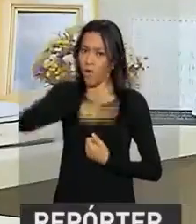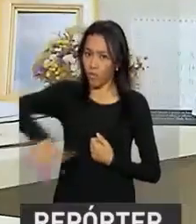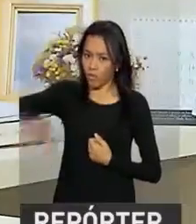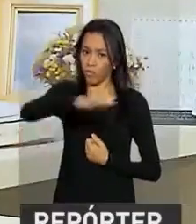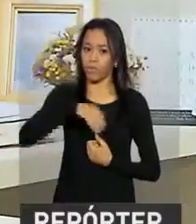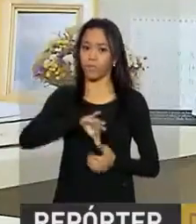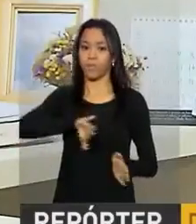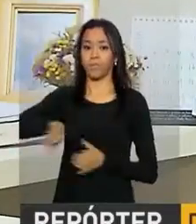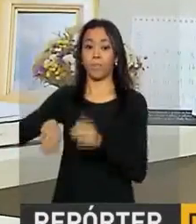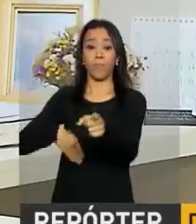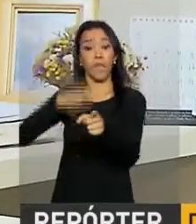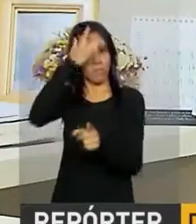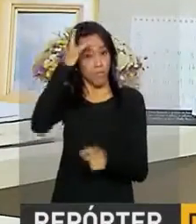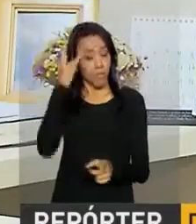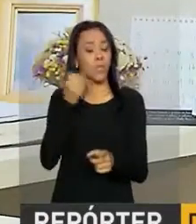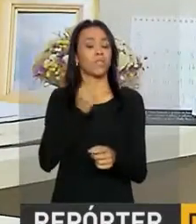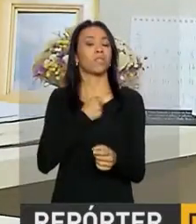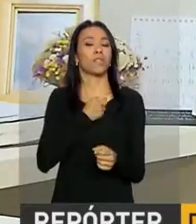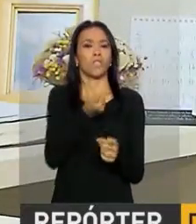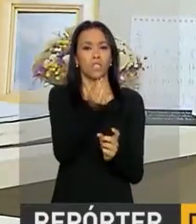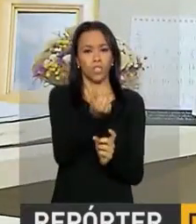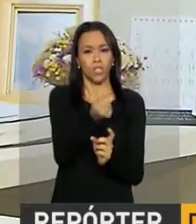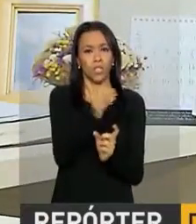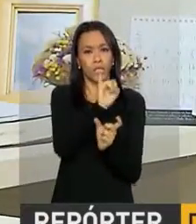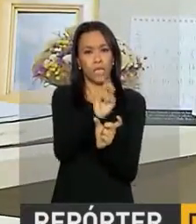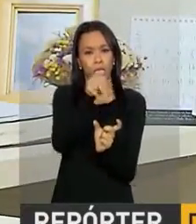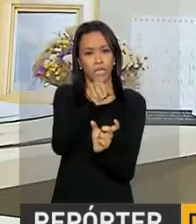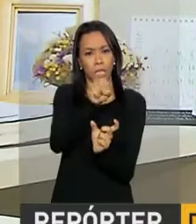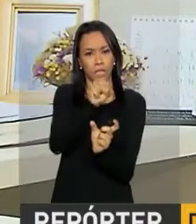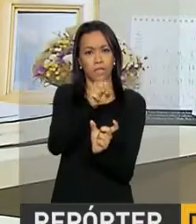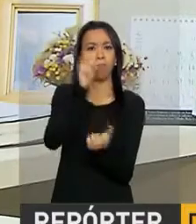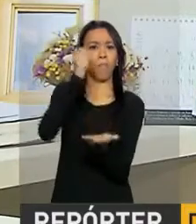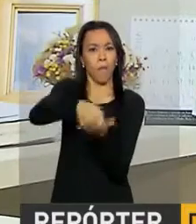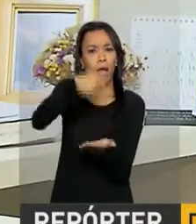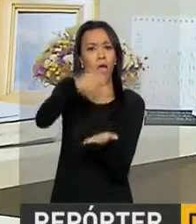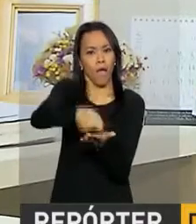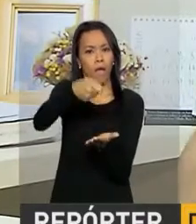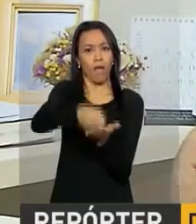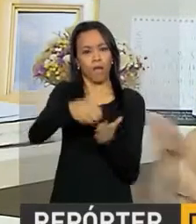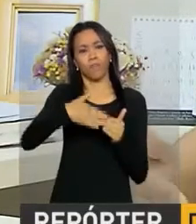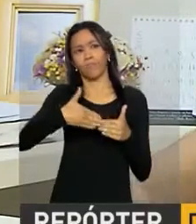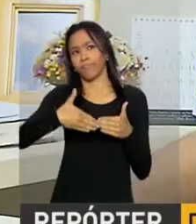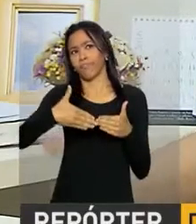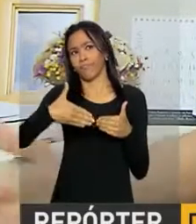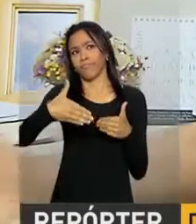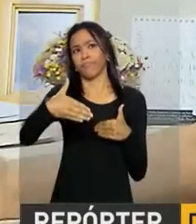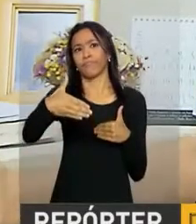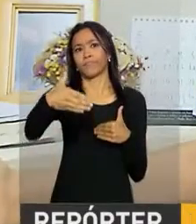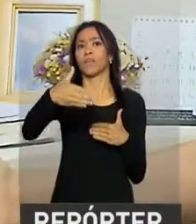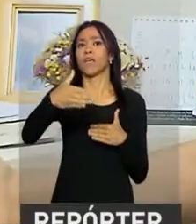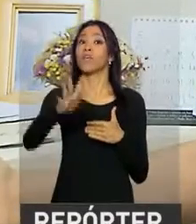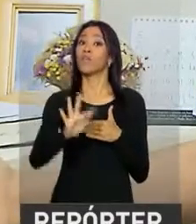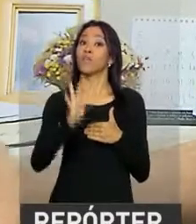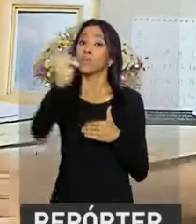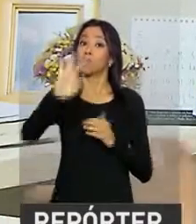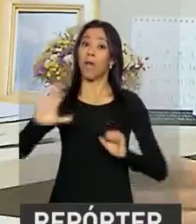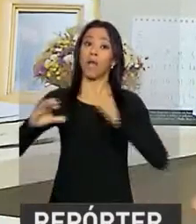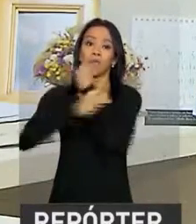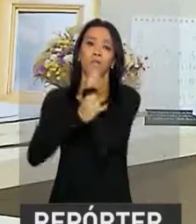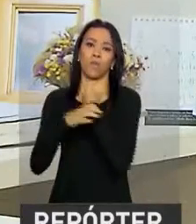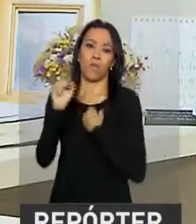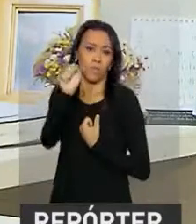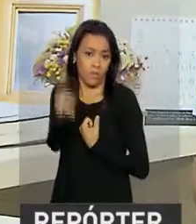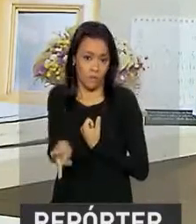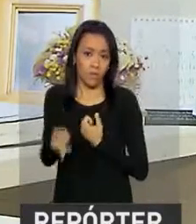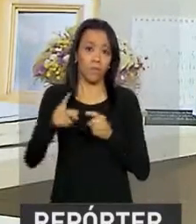pessoas contribuem durante o tempo e ela tem constitucionalmente a garantia do pagamento desse benefício ao longo dos anos só